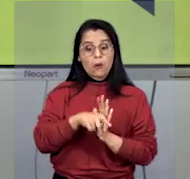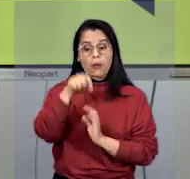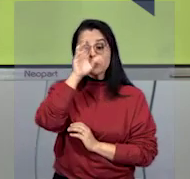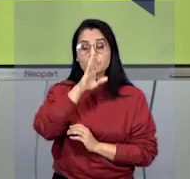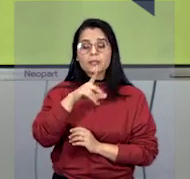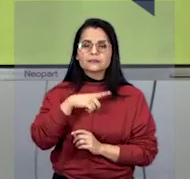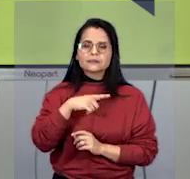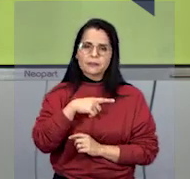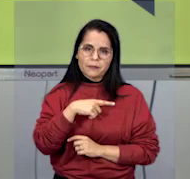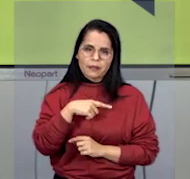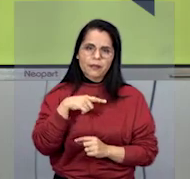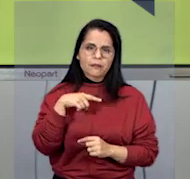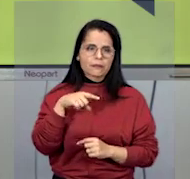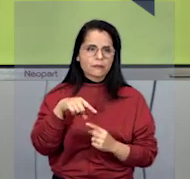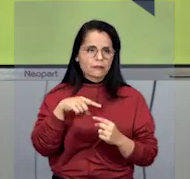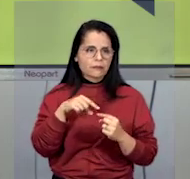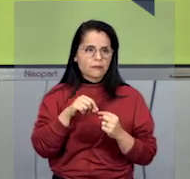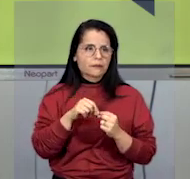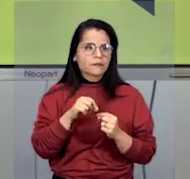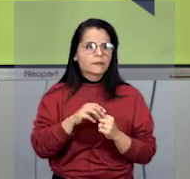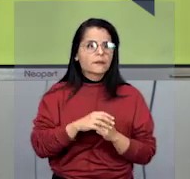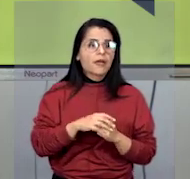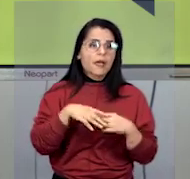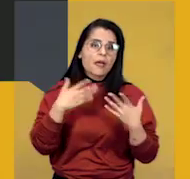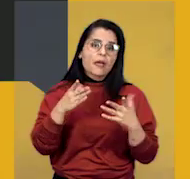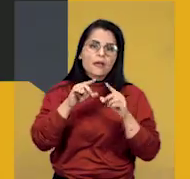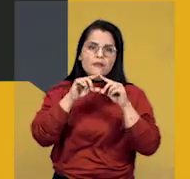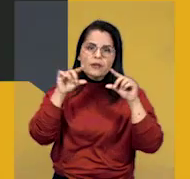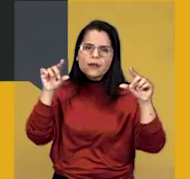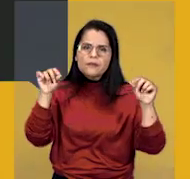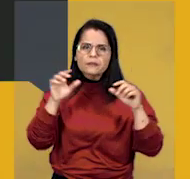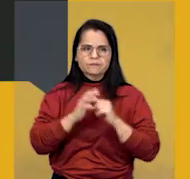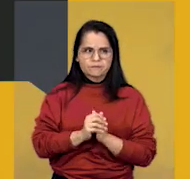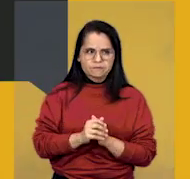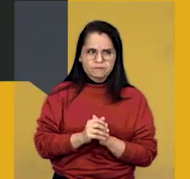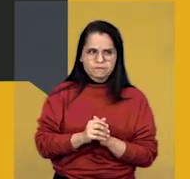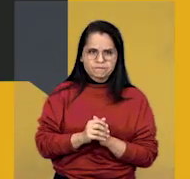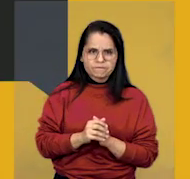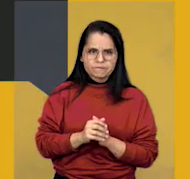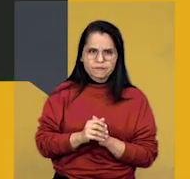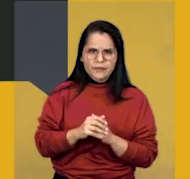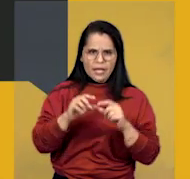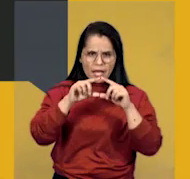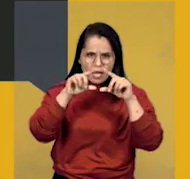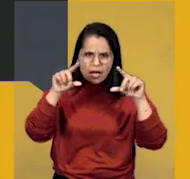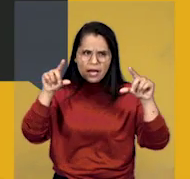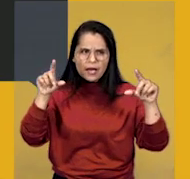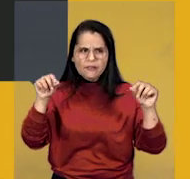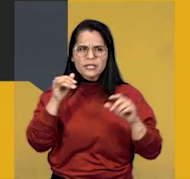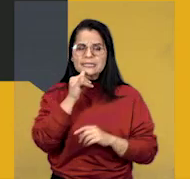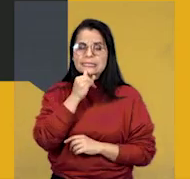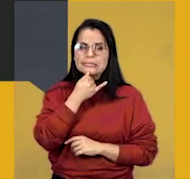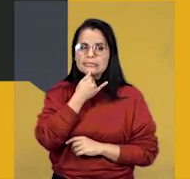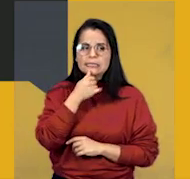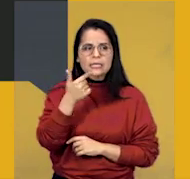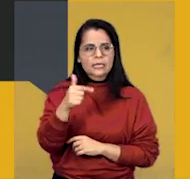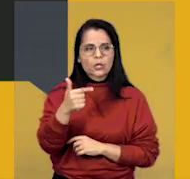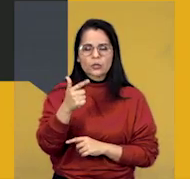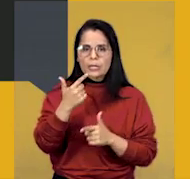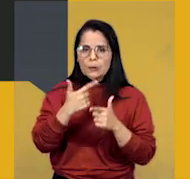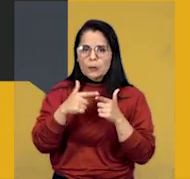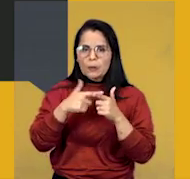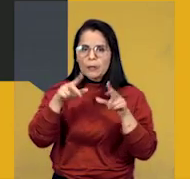tudo na entrelinha isso. E aí vem a questão. Na frase, infelizmente não temos